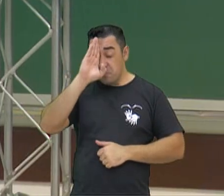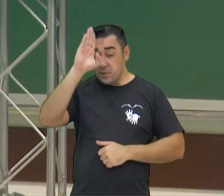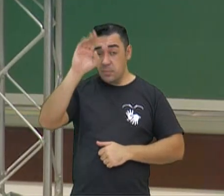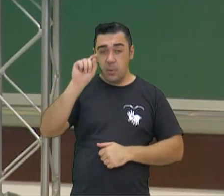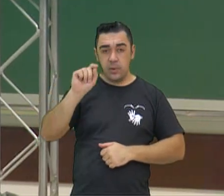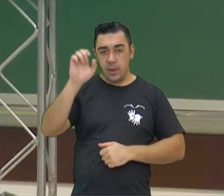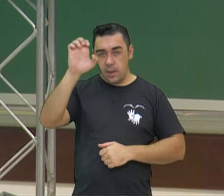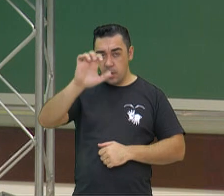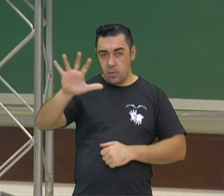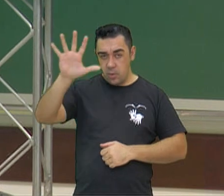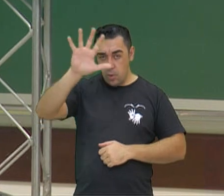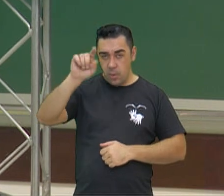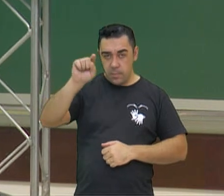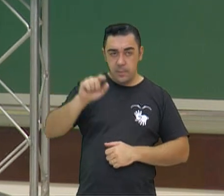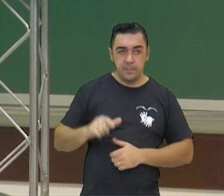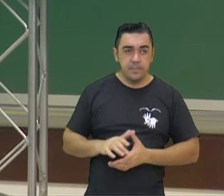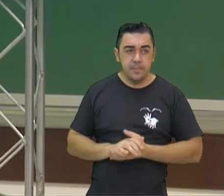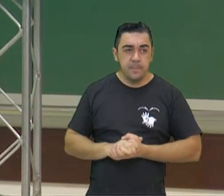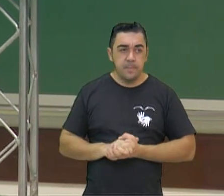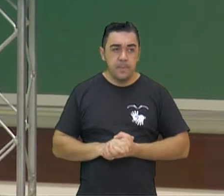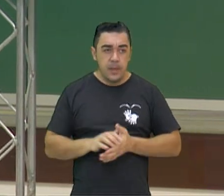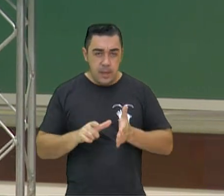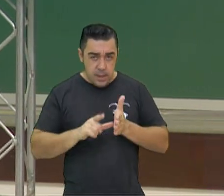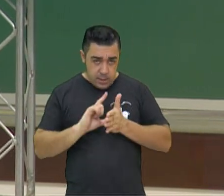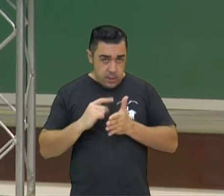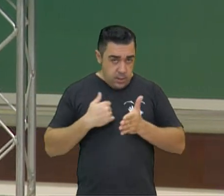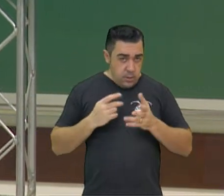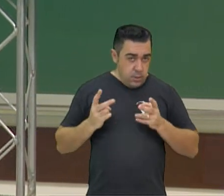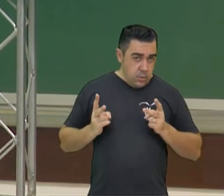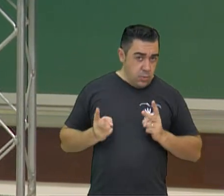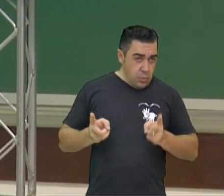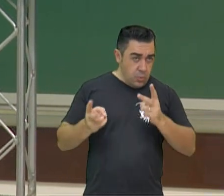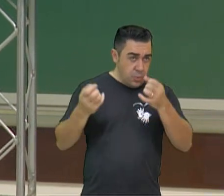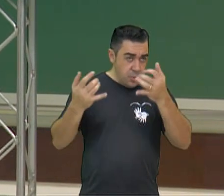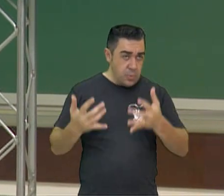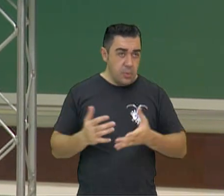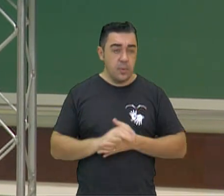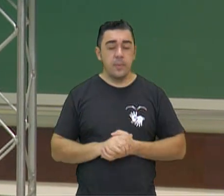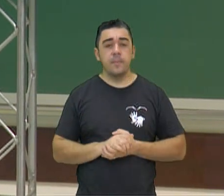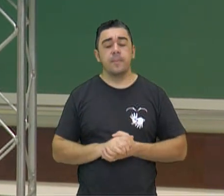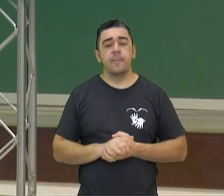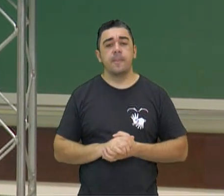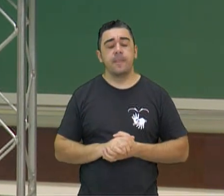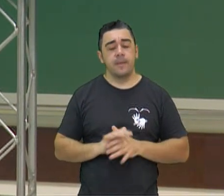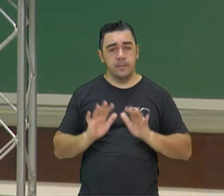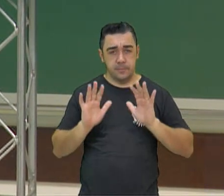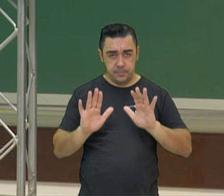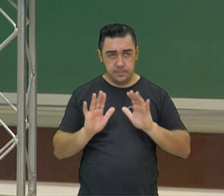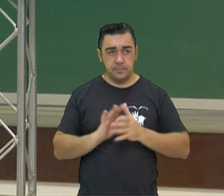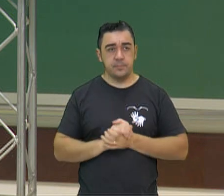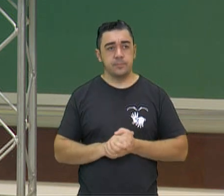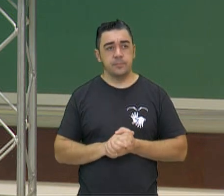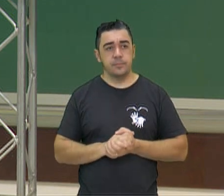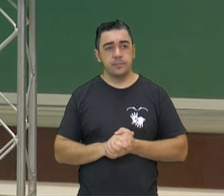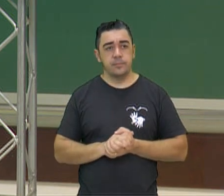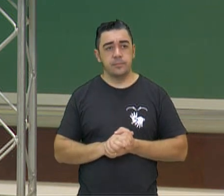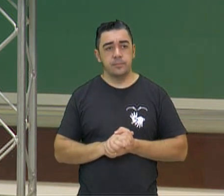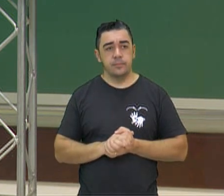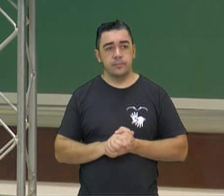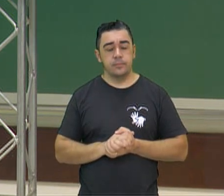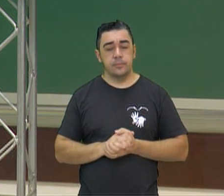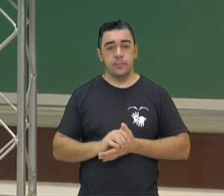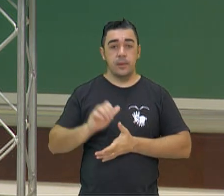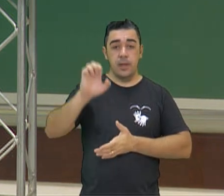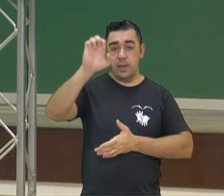Só vou abrir uma ressalva antes de eu continuar aqui, para irmos para o Sahel. O seguinte, a